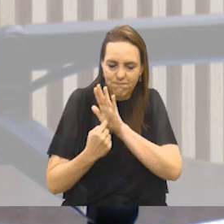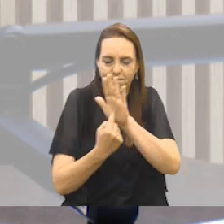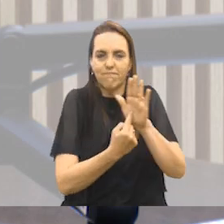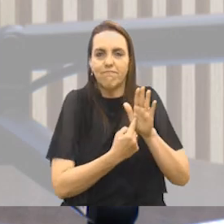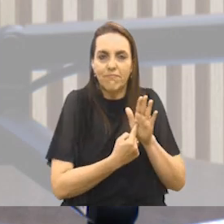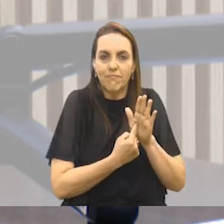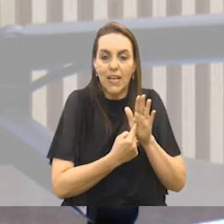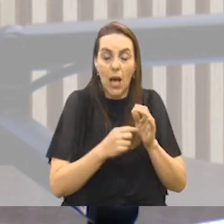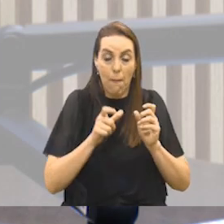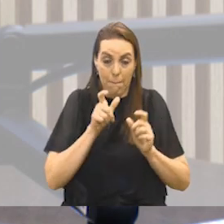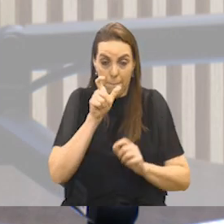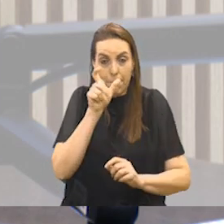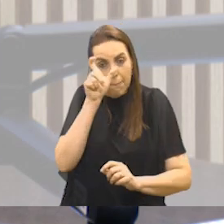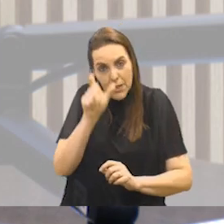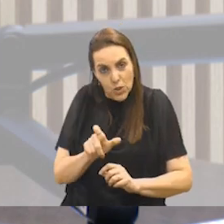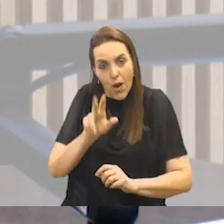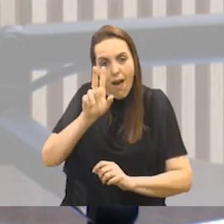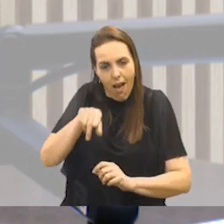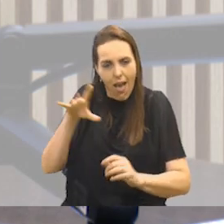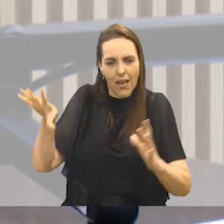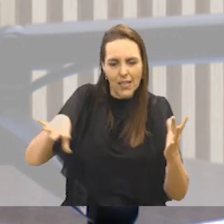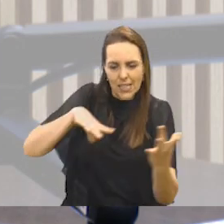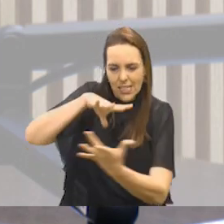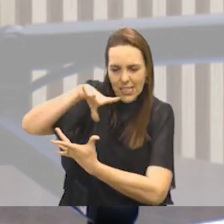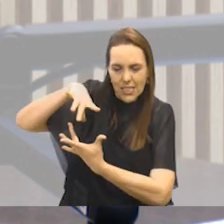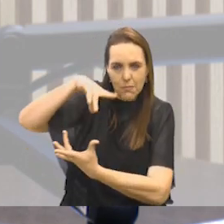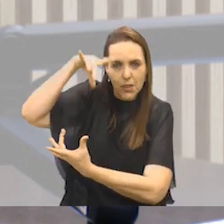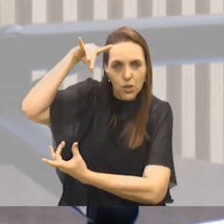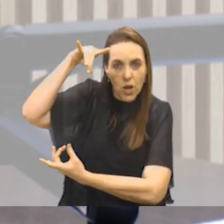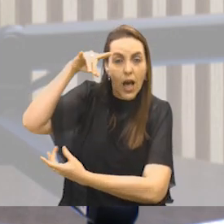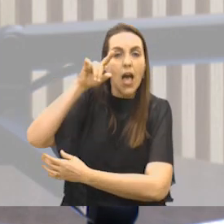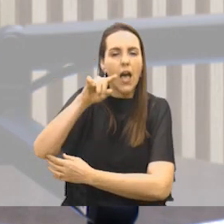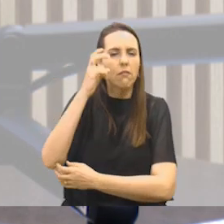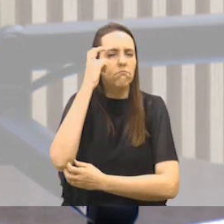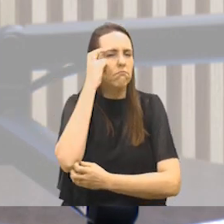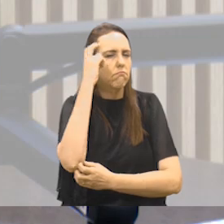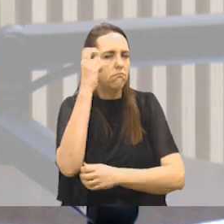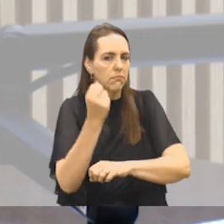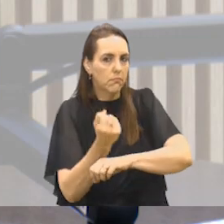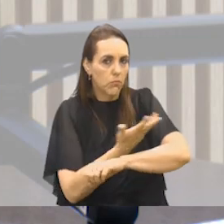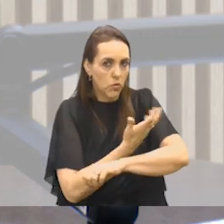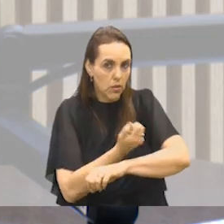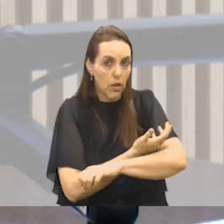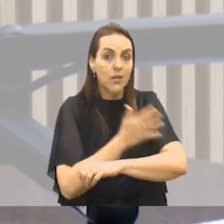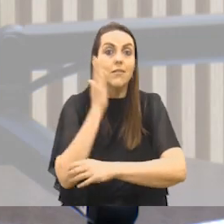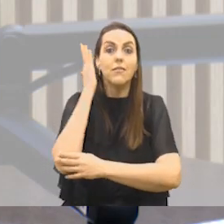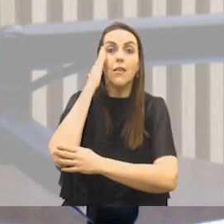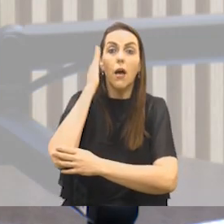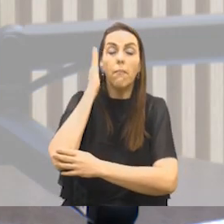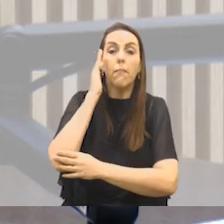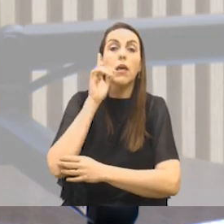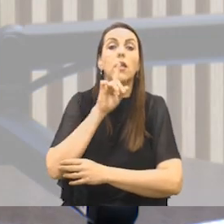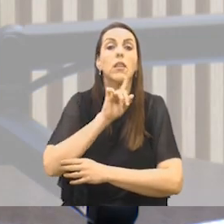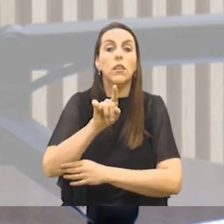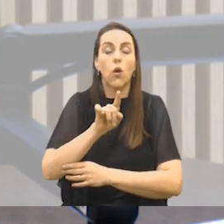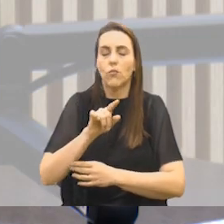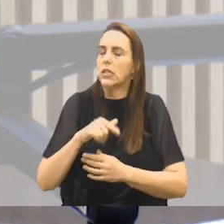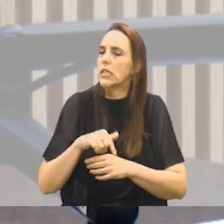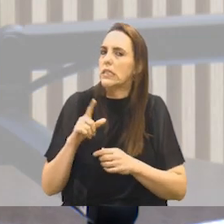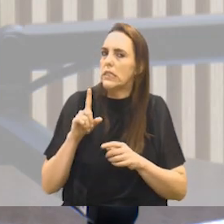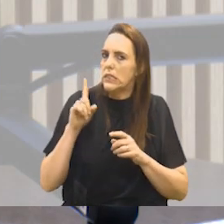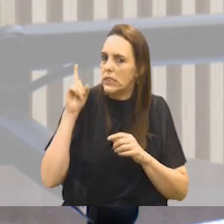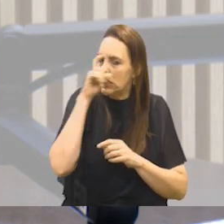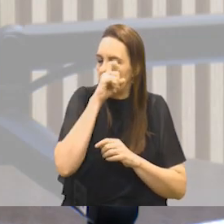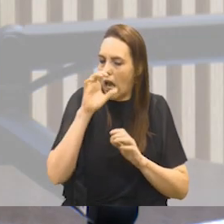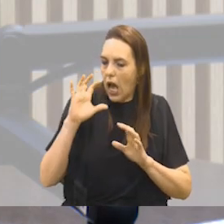manifestada. Então, ser espiritualizado é isso. É você ter a tua inteligência emocional, saber quais são